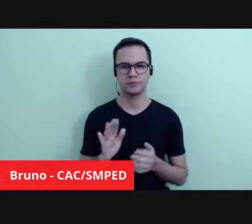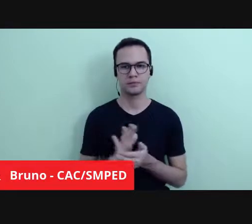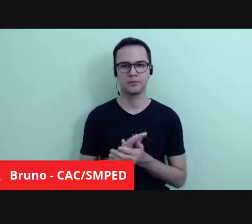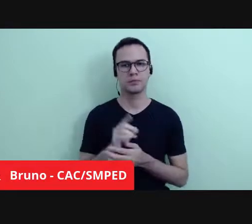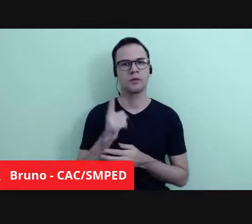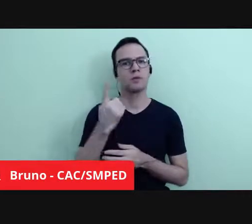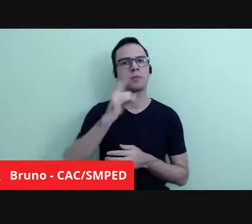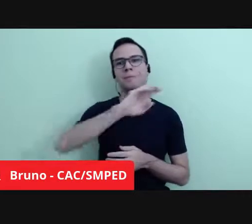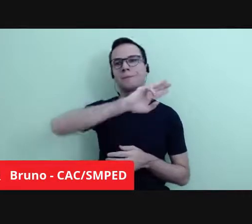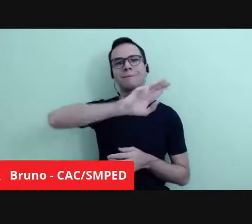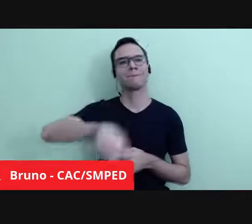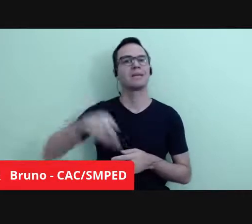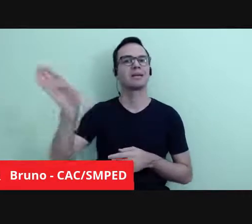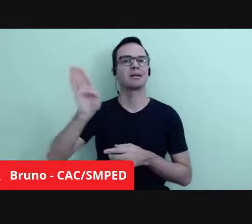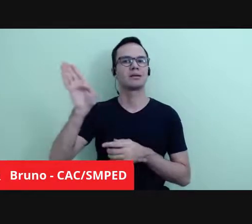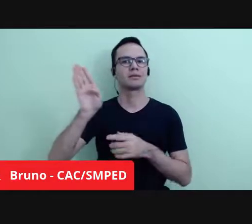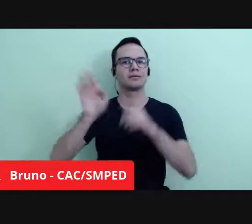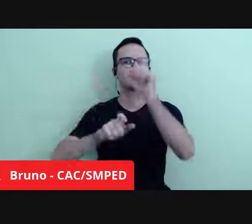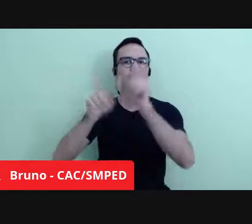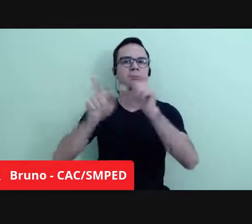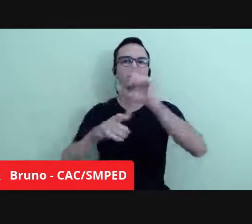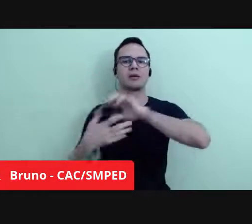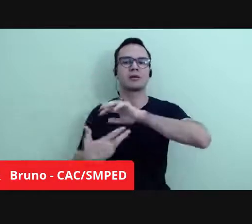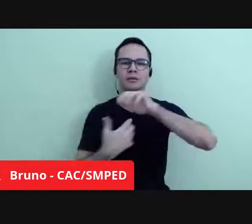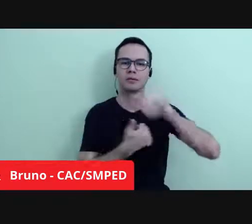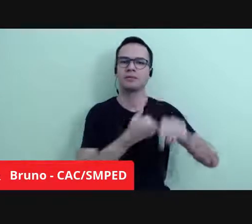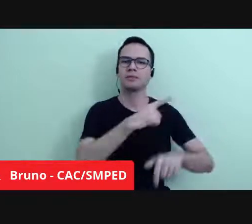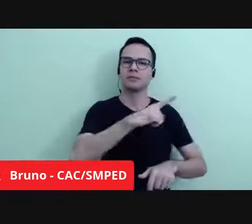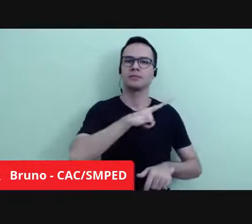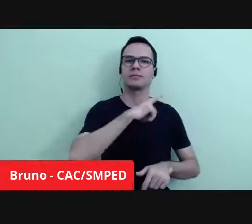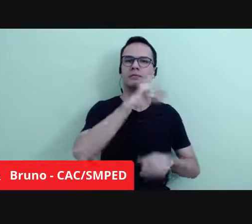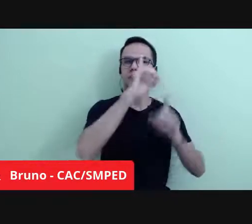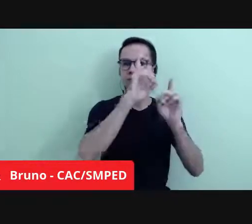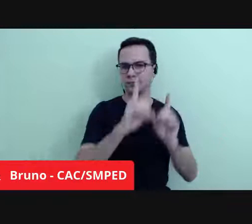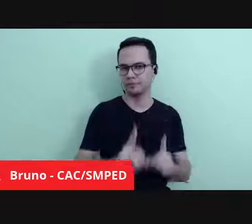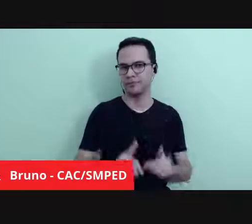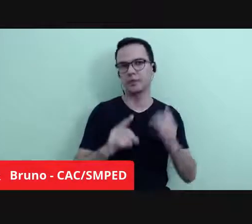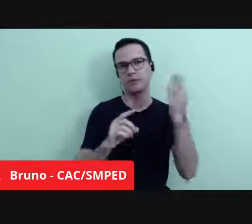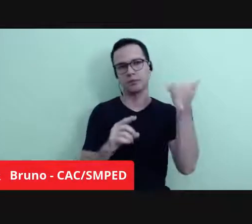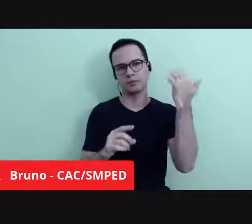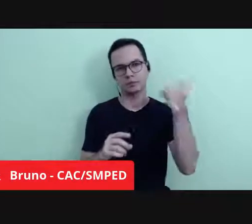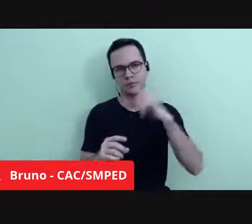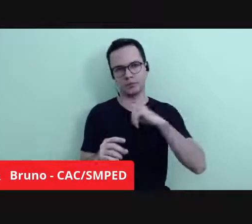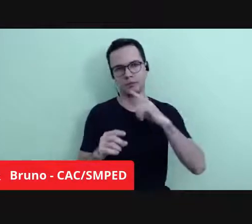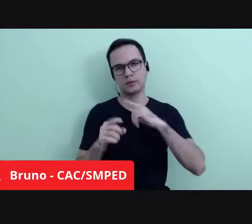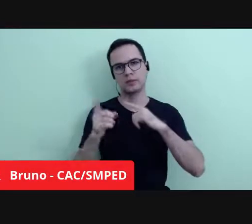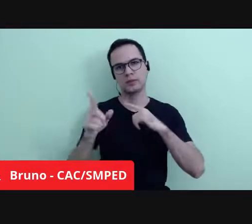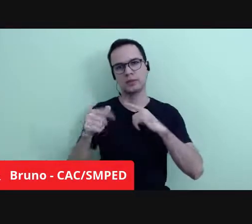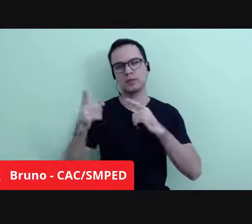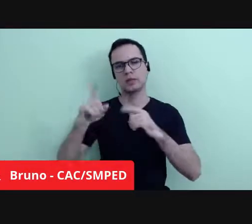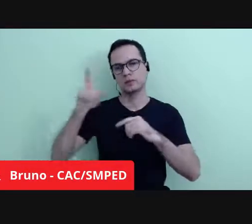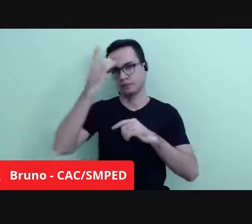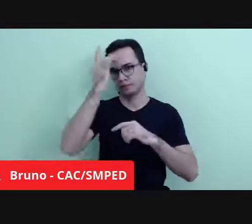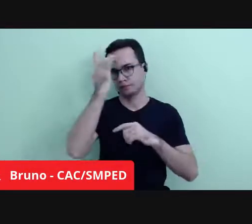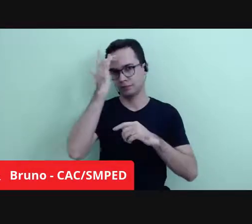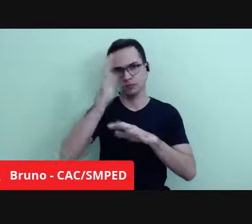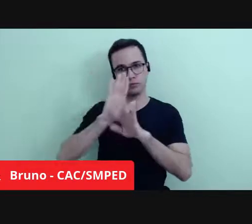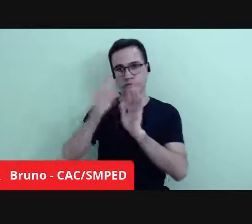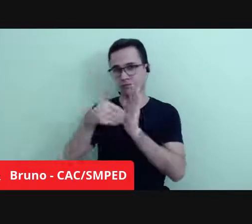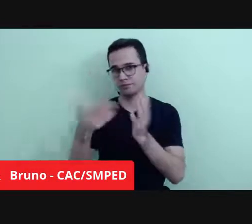1 bilhão de pessoas no mundo tem algum tipo de deficiência. Isso equivalia, um tempo atrás, o território indiano inteiro,